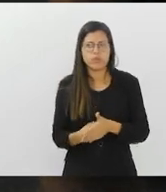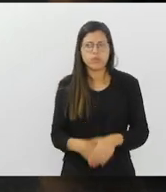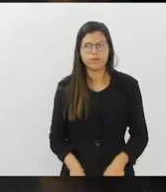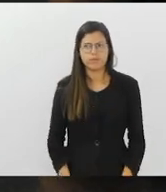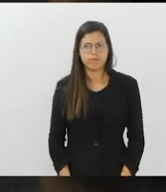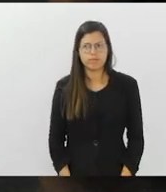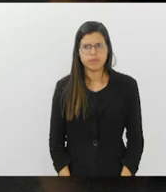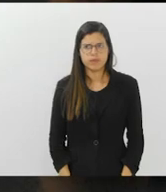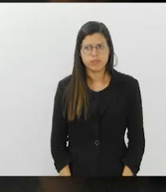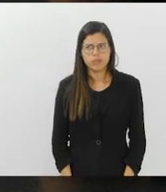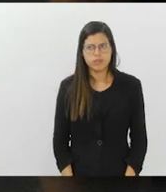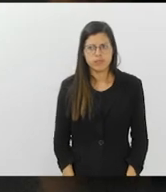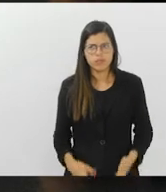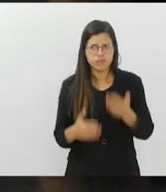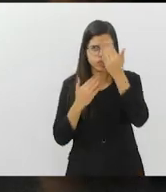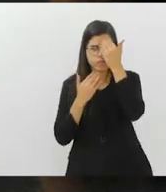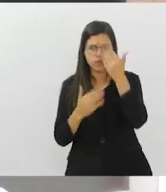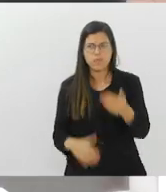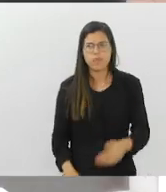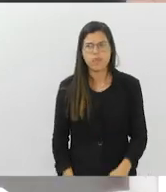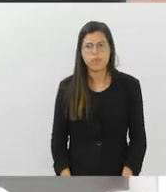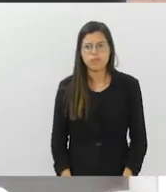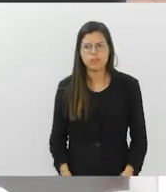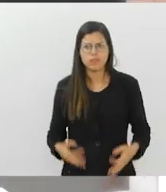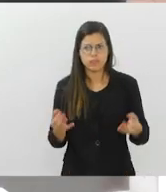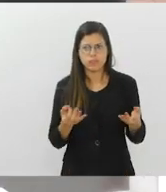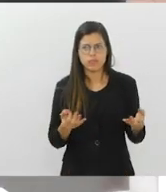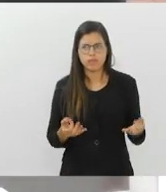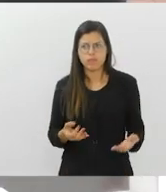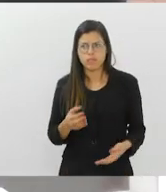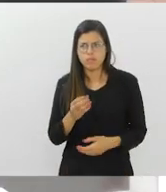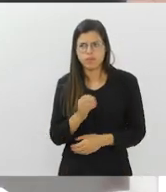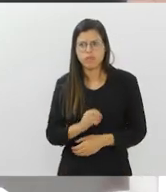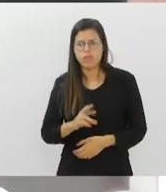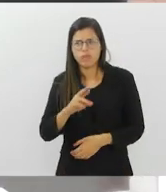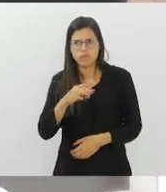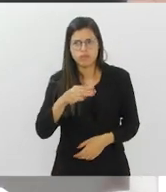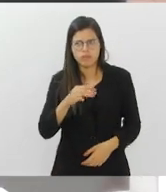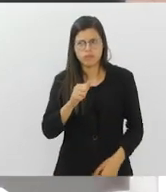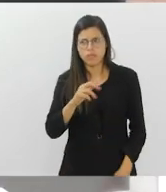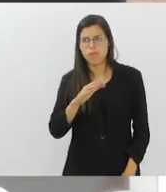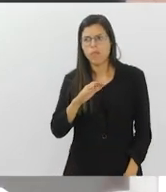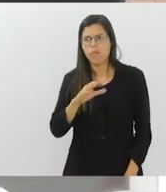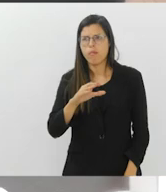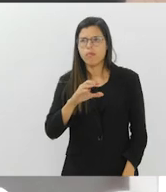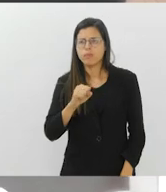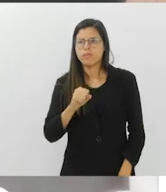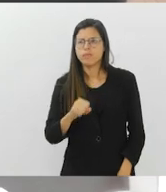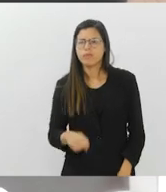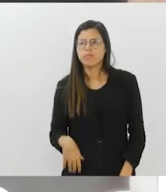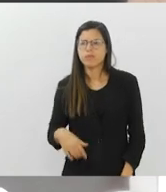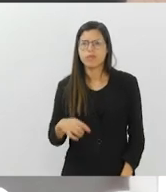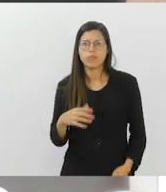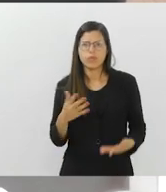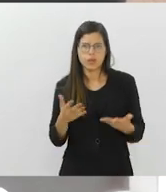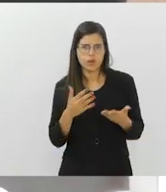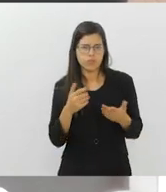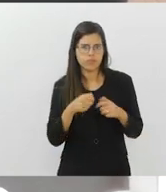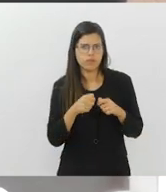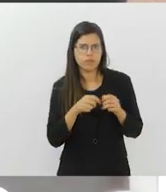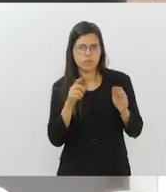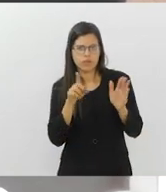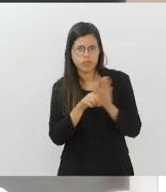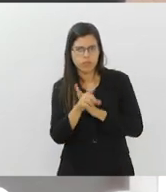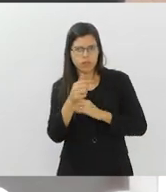senhores. Obrigado. Perfeito. Doutor Marcos, eu gostaria de fazer uma pergunta inicial, já depois passando aos outros pares que o